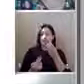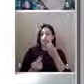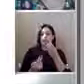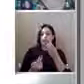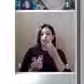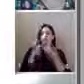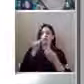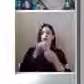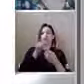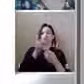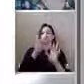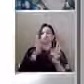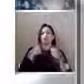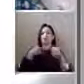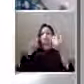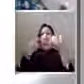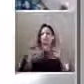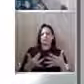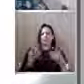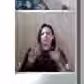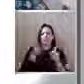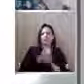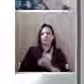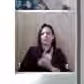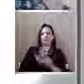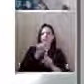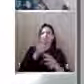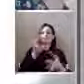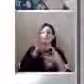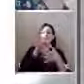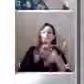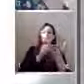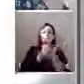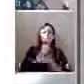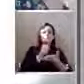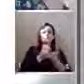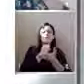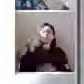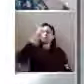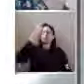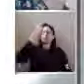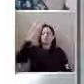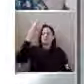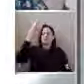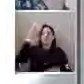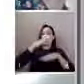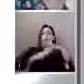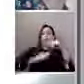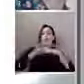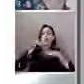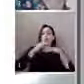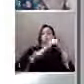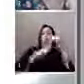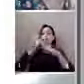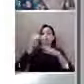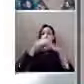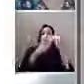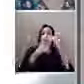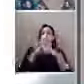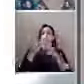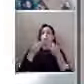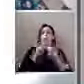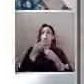me referi anteriormente, e que servirá de base fundamental para a construção deste repertório